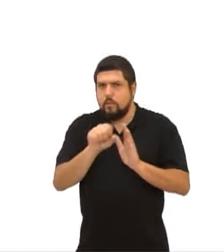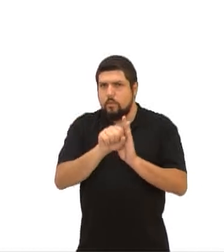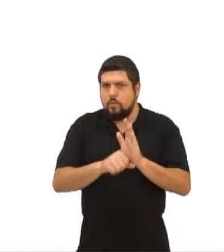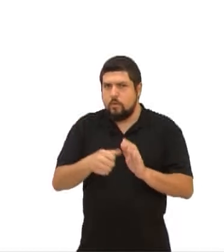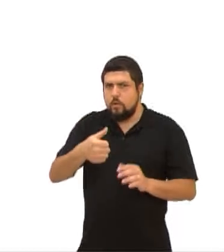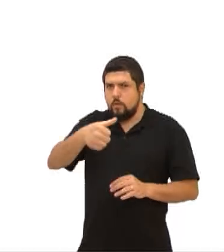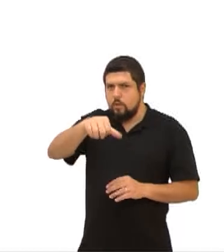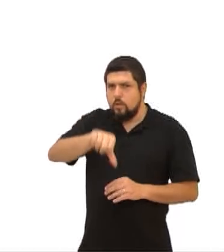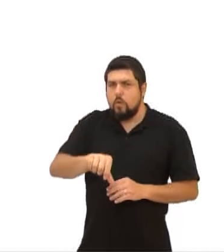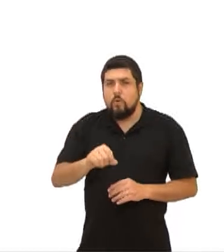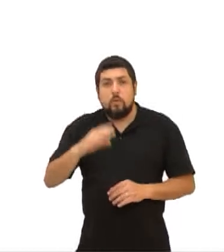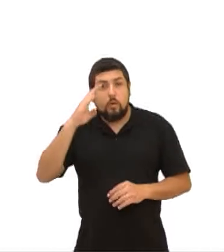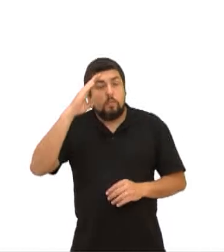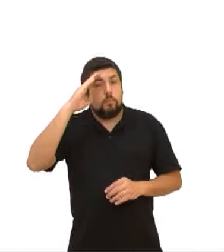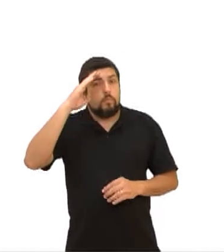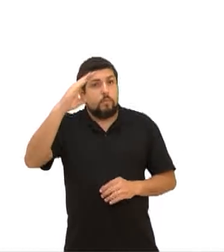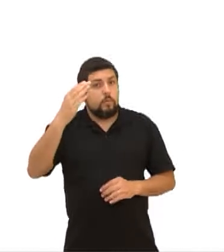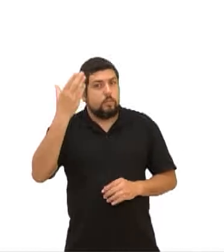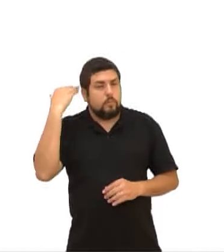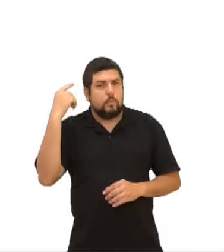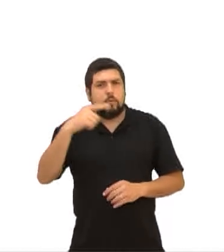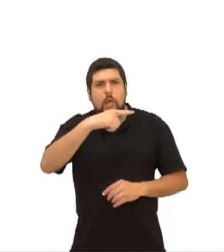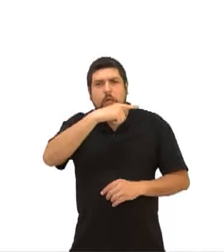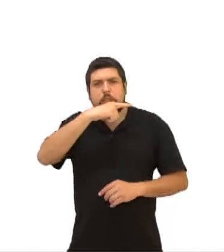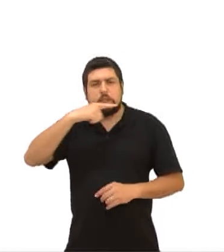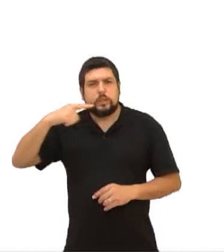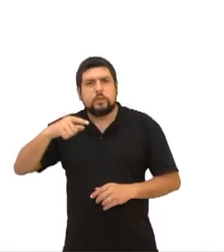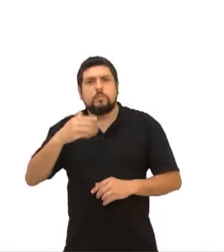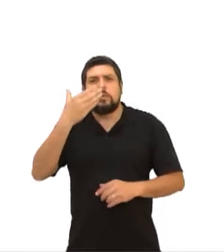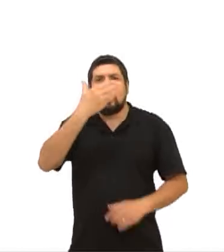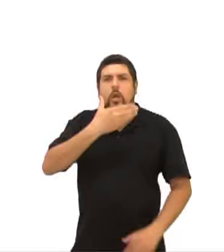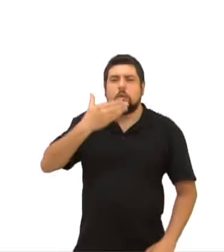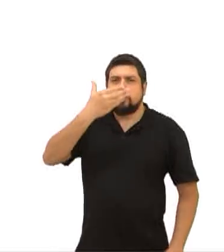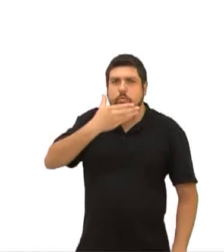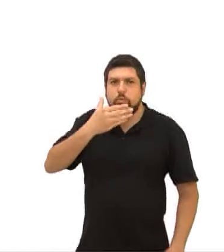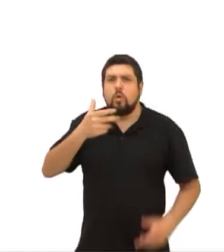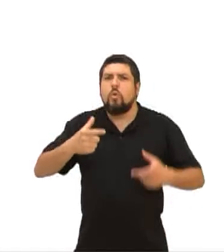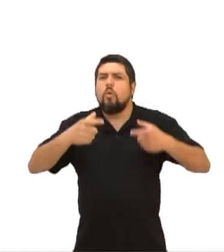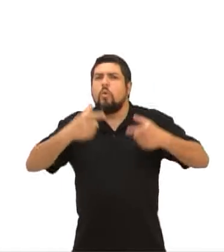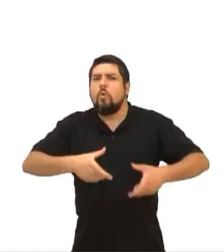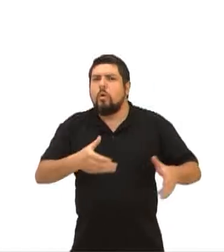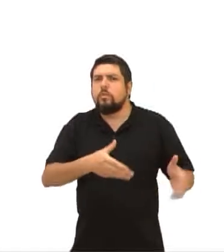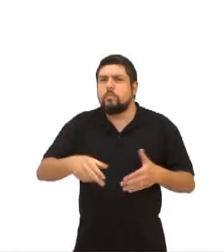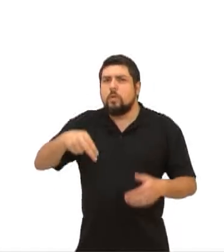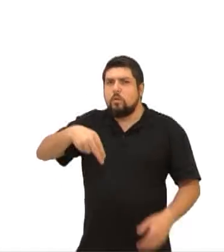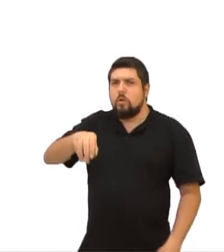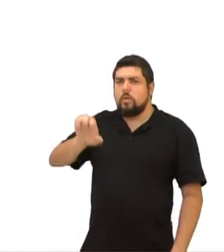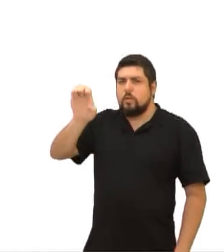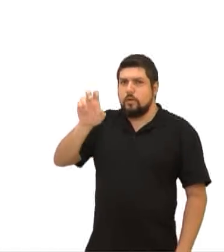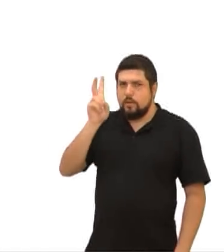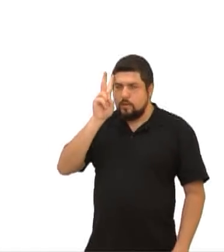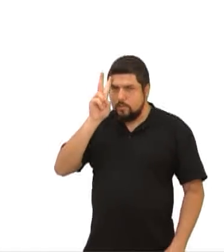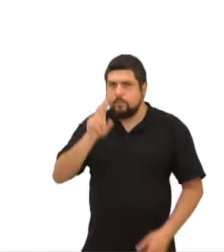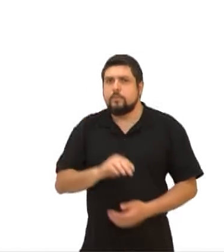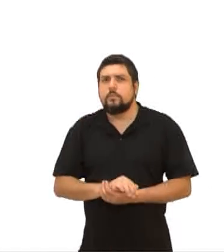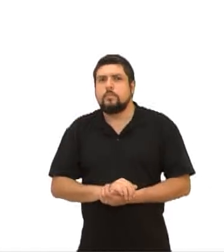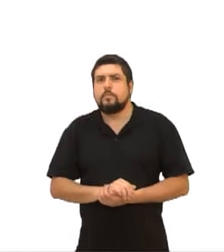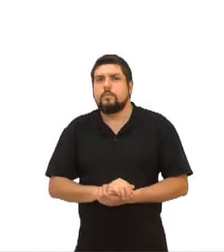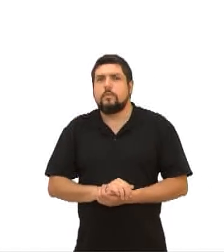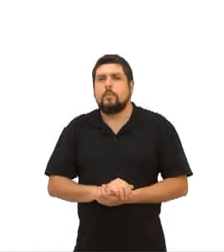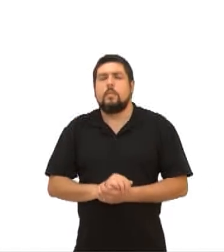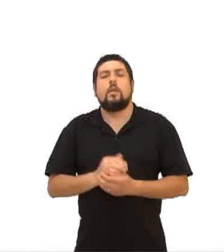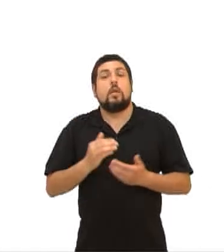nosso principal produto de exportação, produzido no Nordeste açucareiro. Lembram do ciclo açucareiro lá no Nordeste? Então